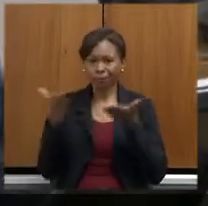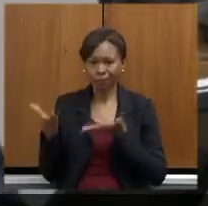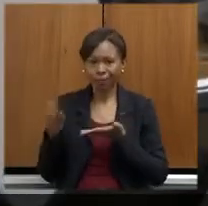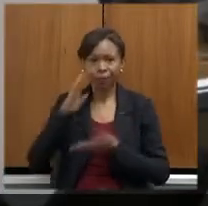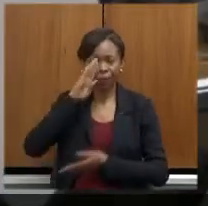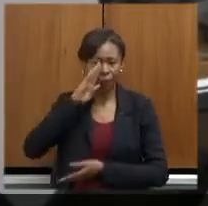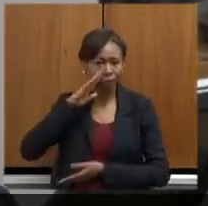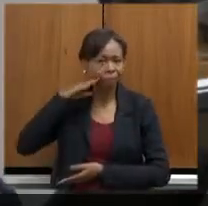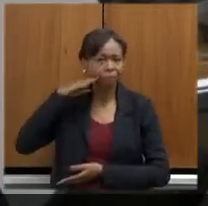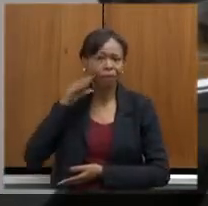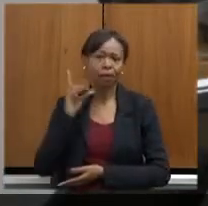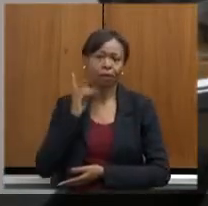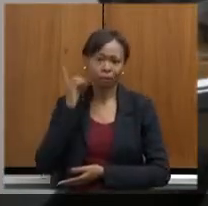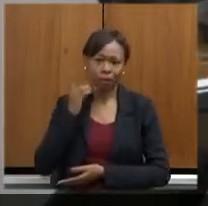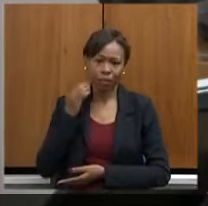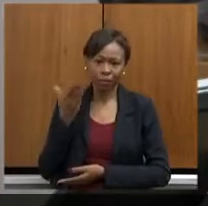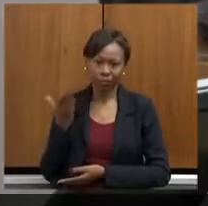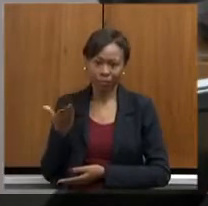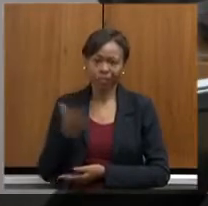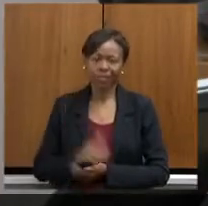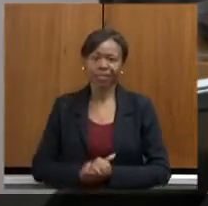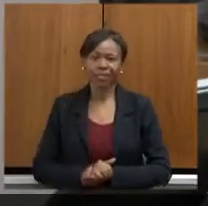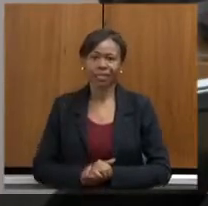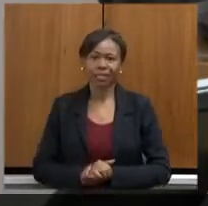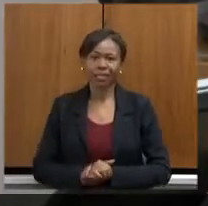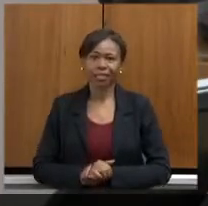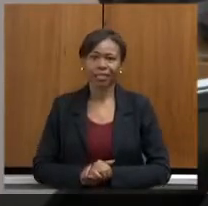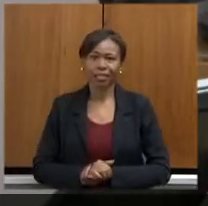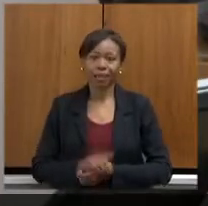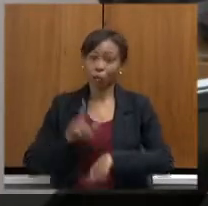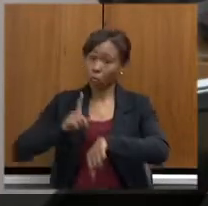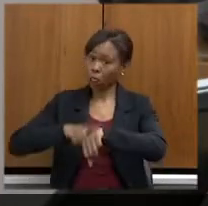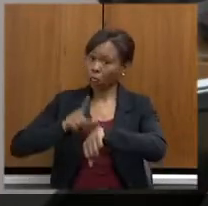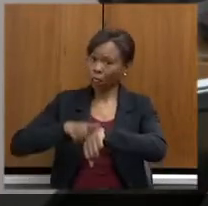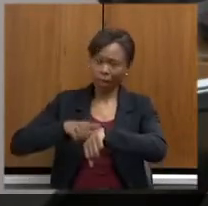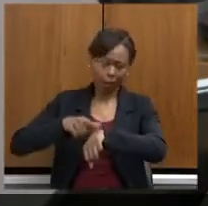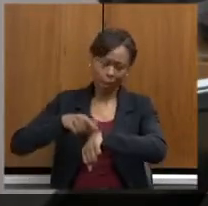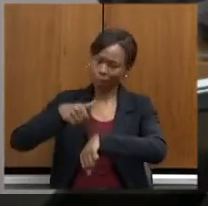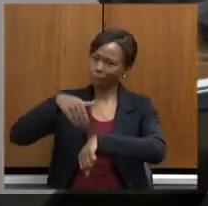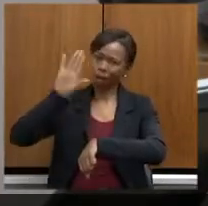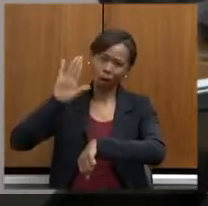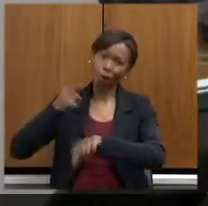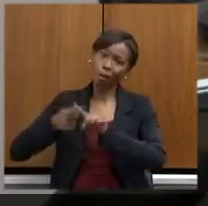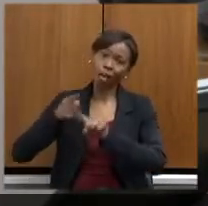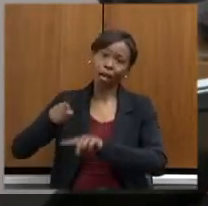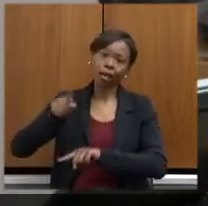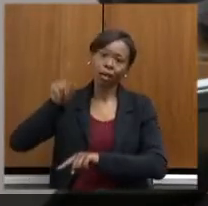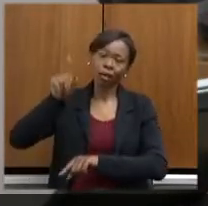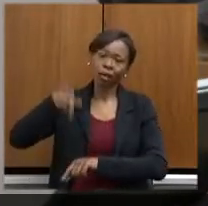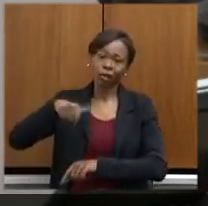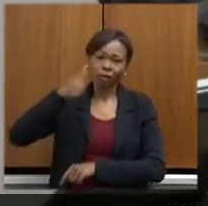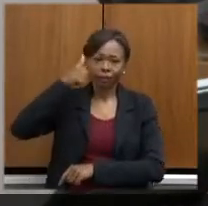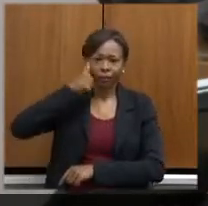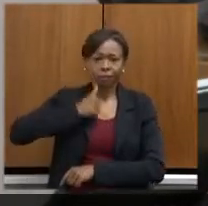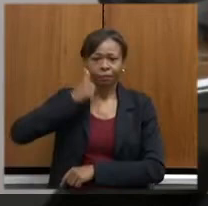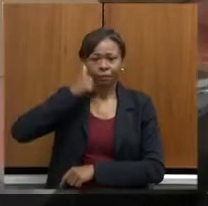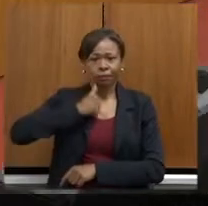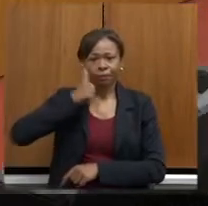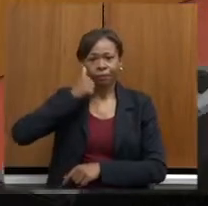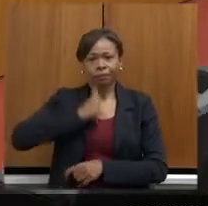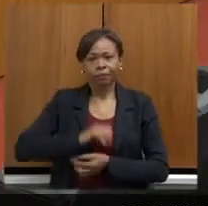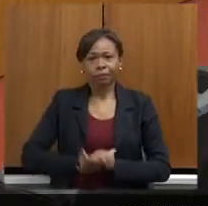Beatriz Cerqueira e também tem um tempo maior em razão de ser mulher aqui nós damos preferência